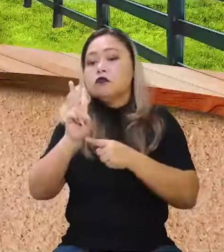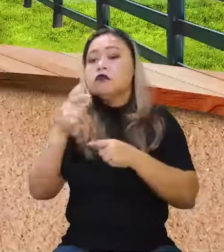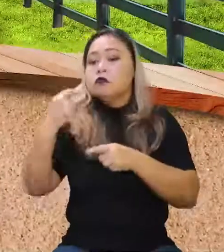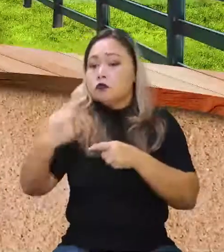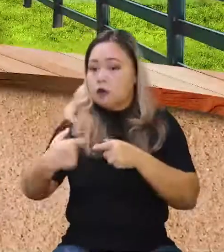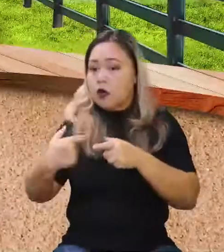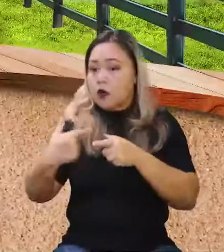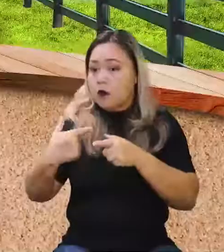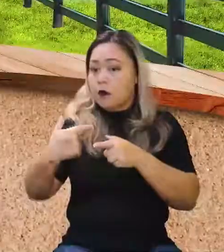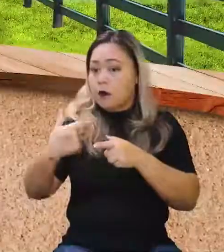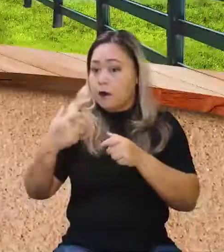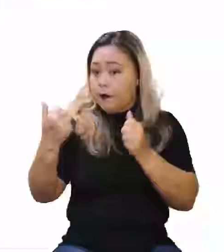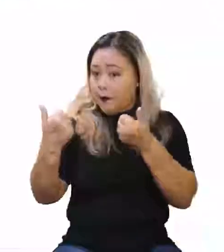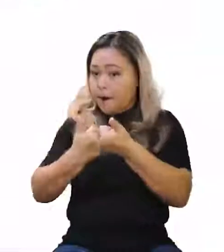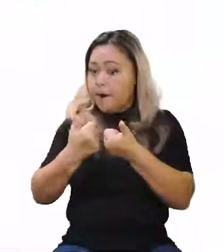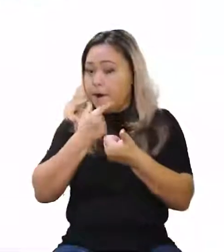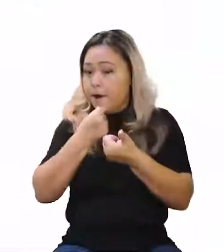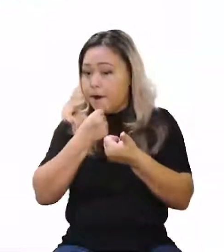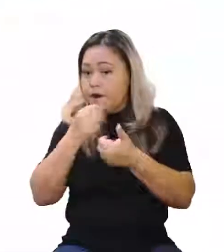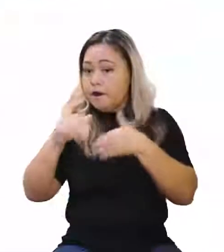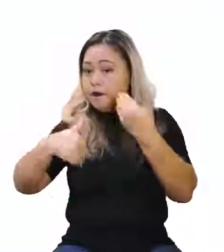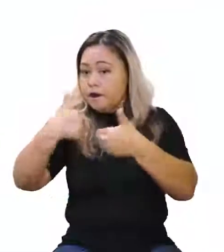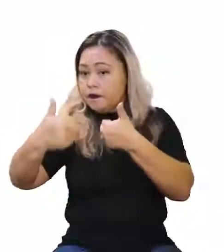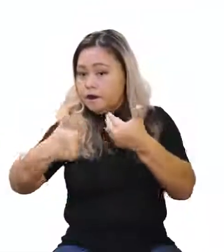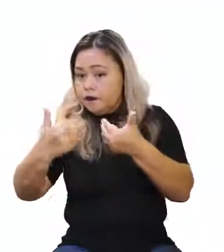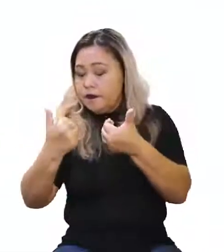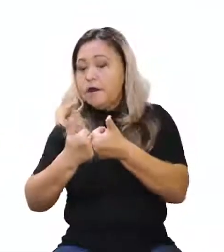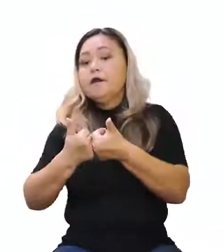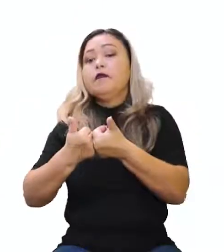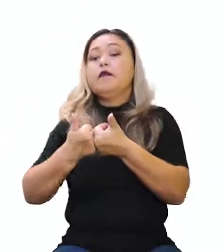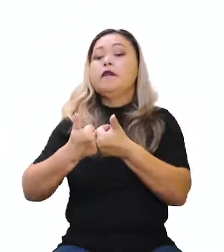tá bom? Lá na tela, queridos.